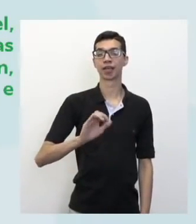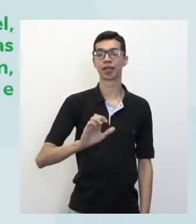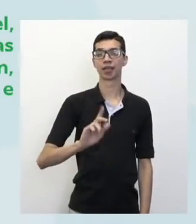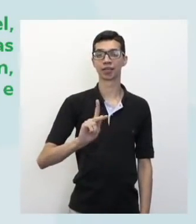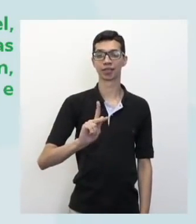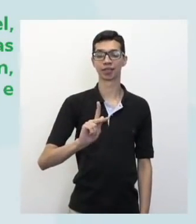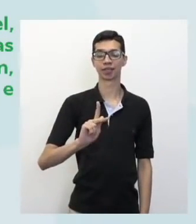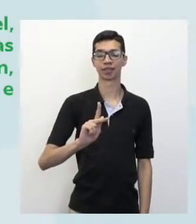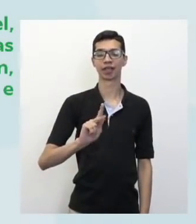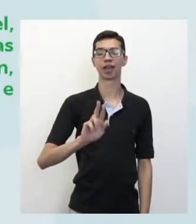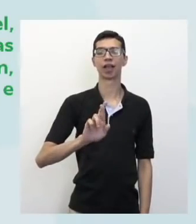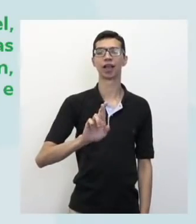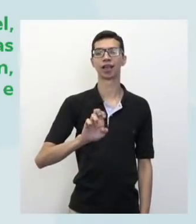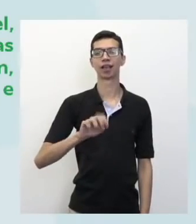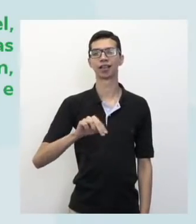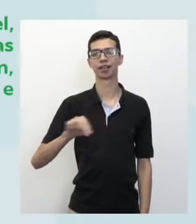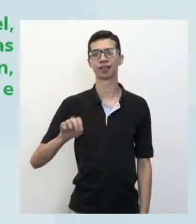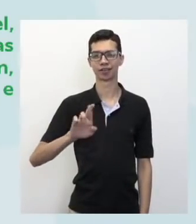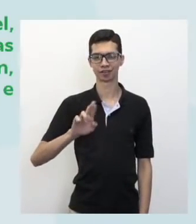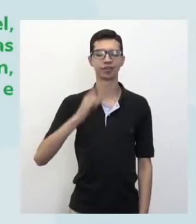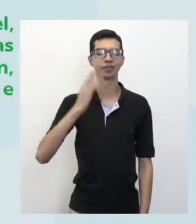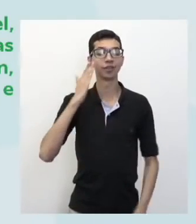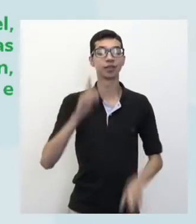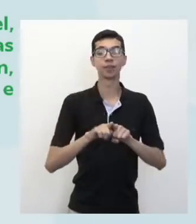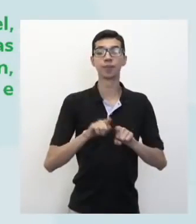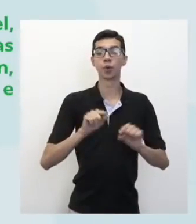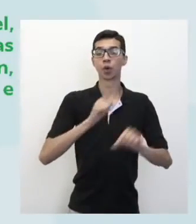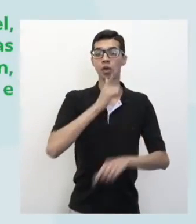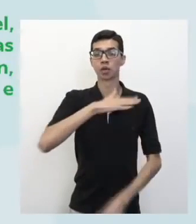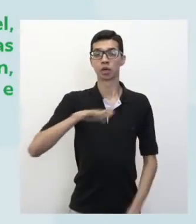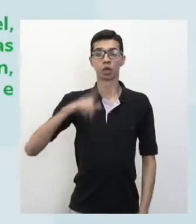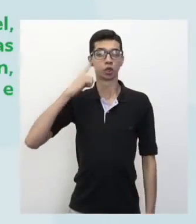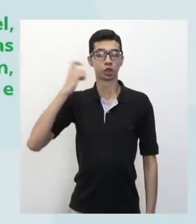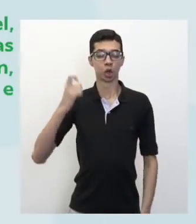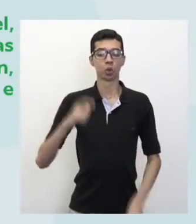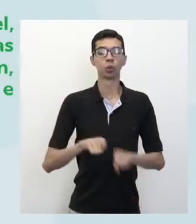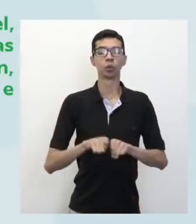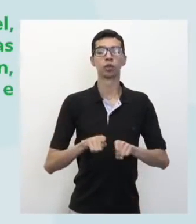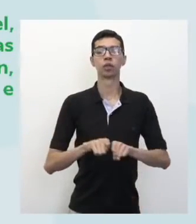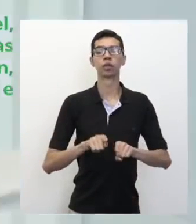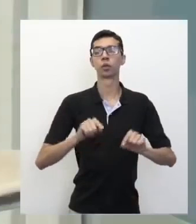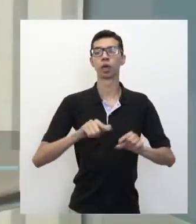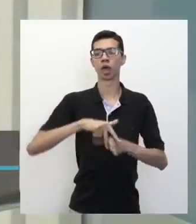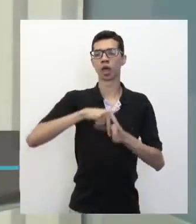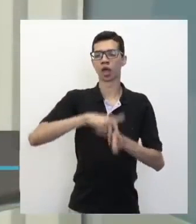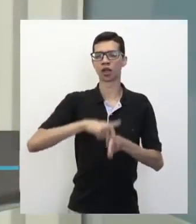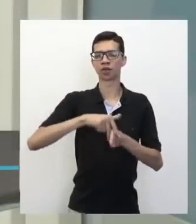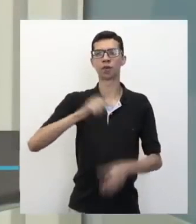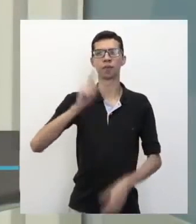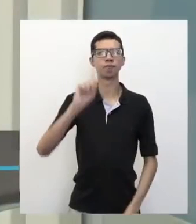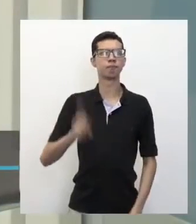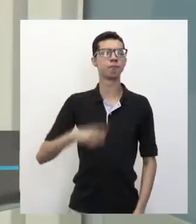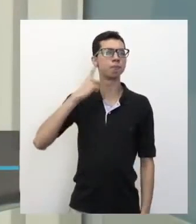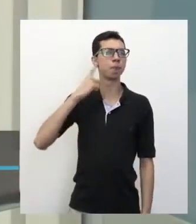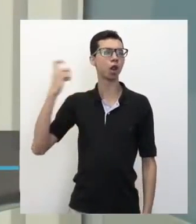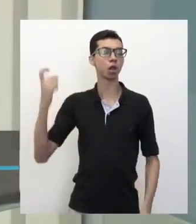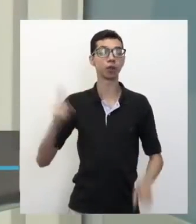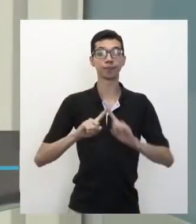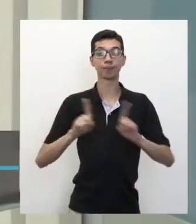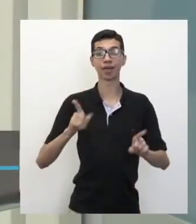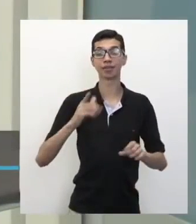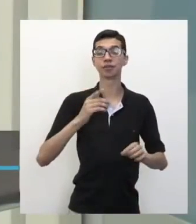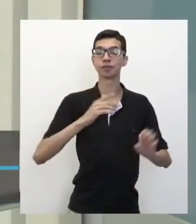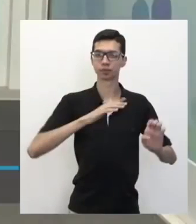a Poseidon, deus dos mares, oceanos, tempestades, lagos e cavalos, segundo a mitologia grega. Mas eu esqueci de colocar uma